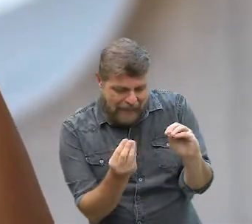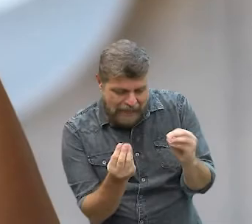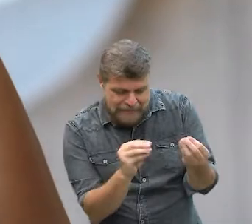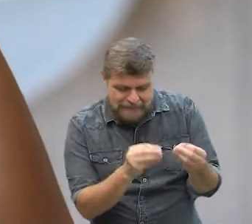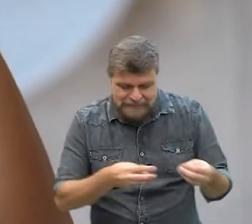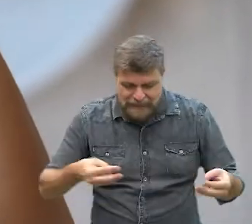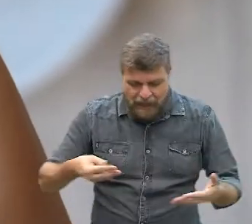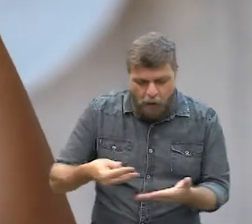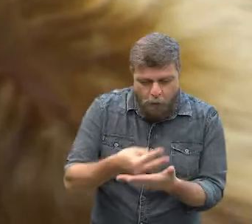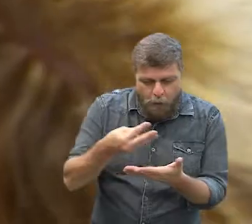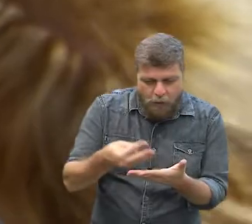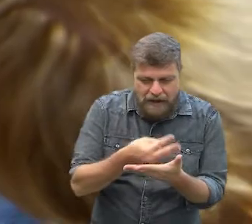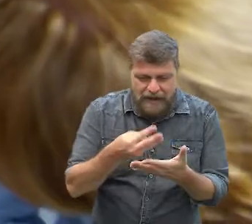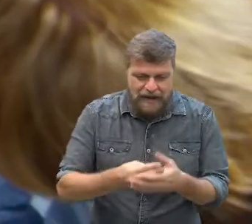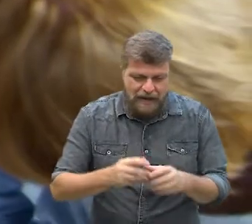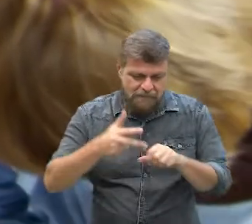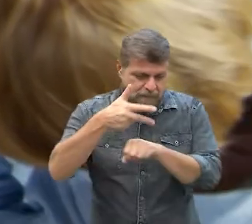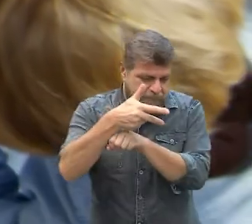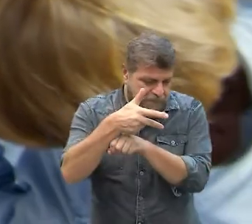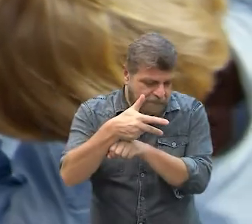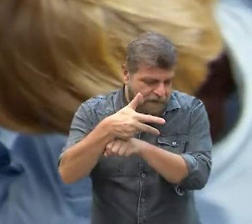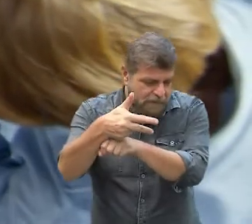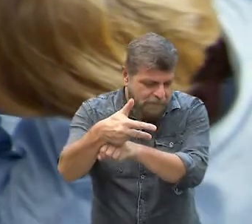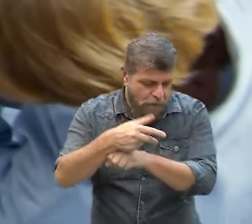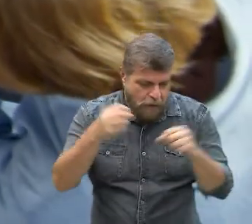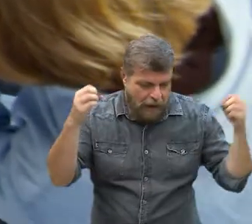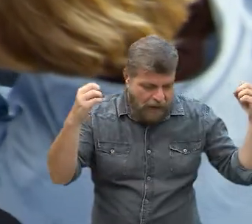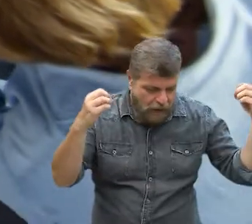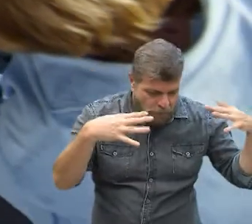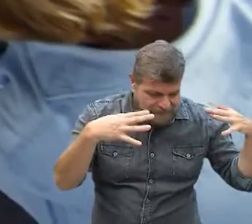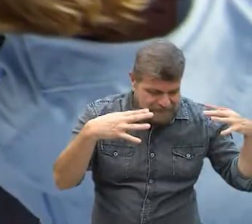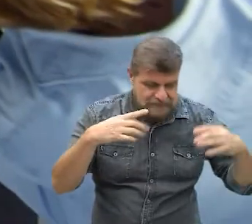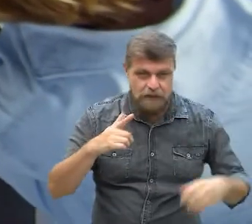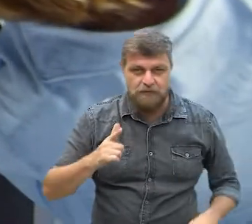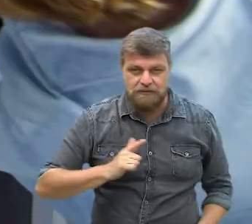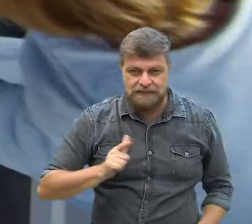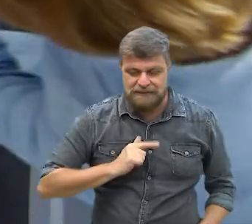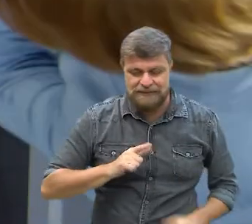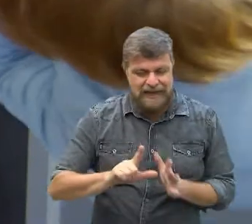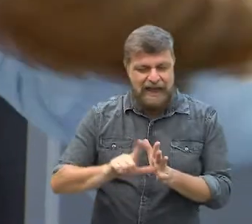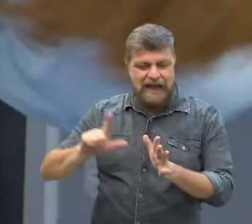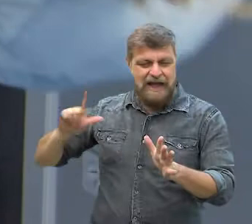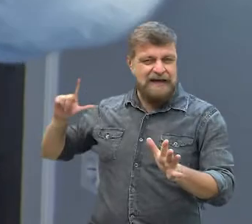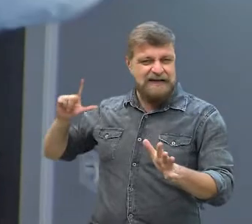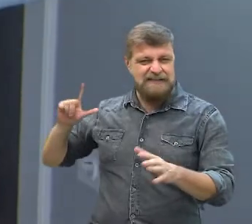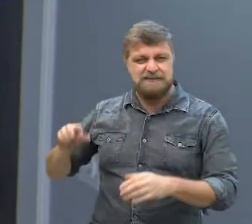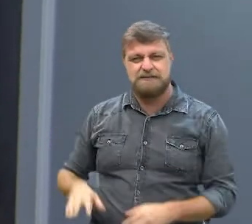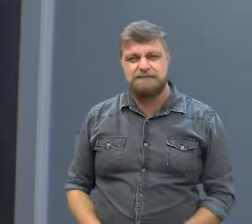um talher, o ângulo, a iluminação, eram antes